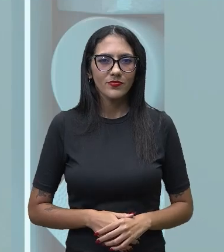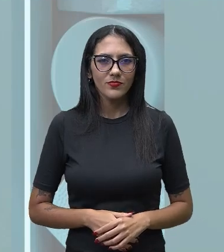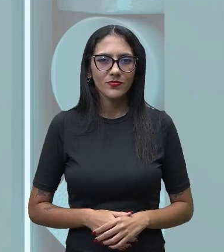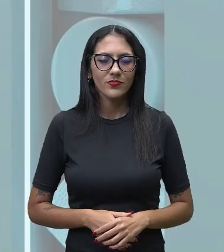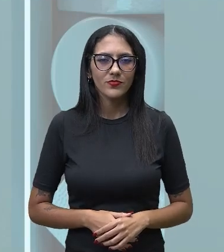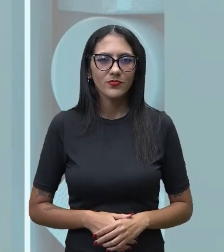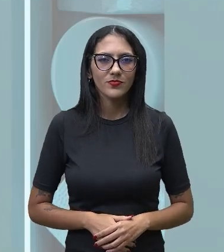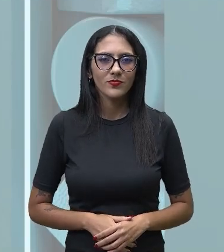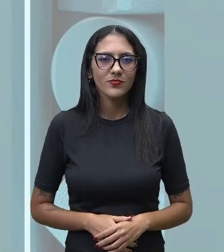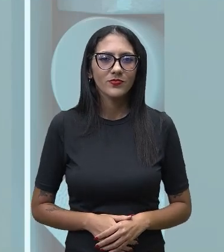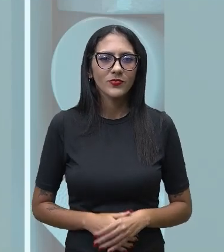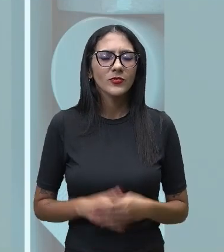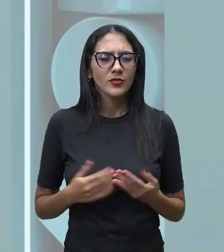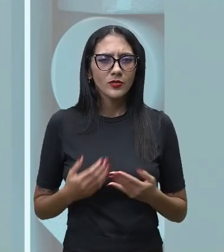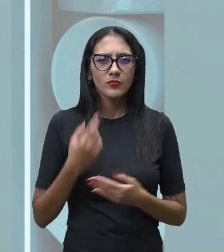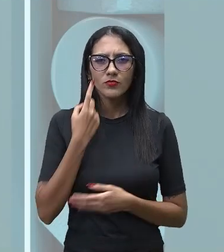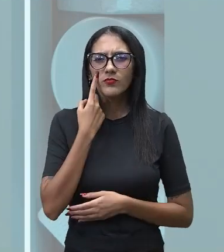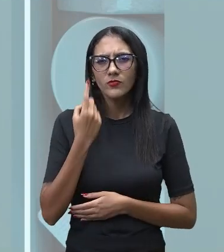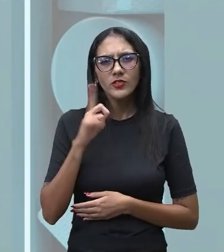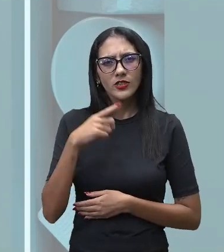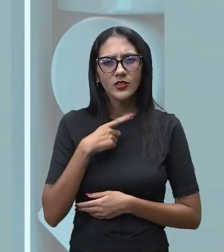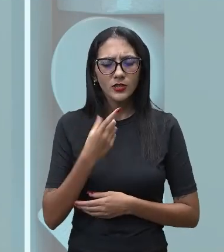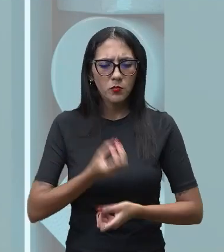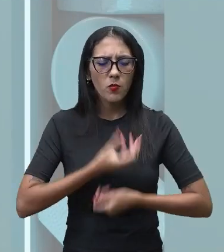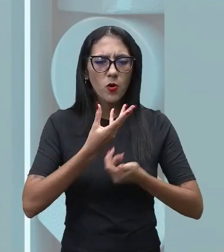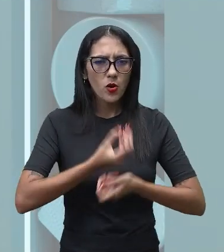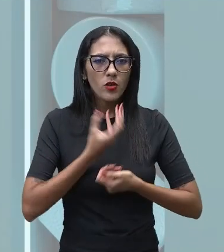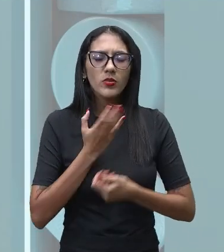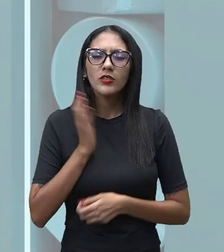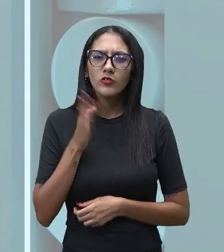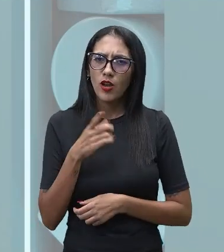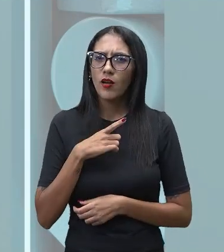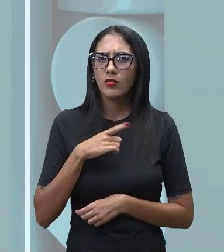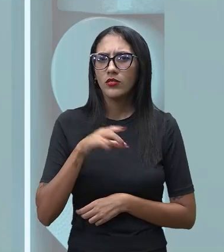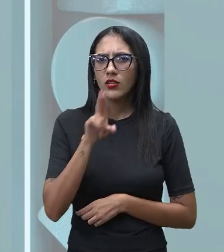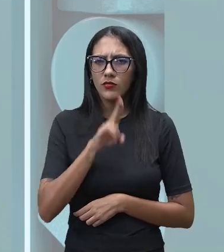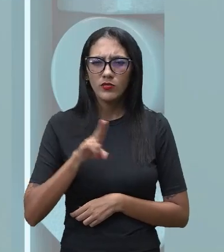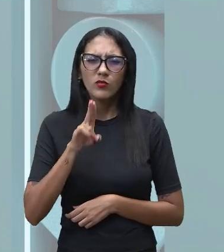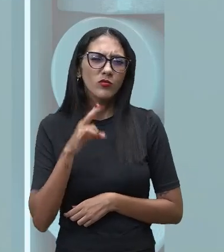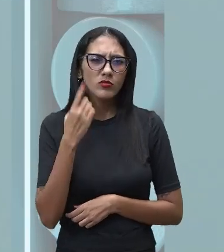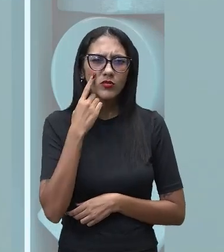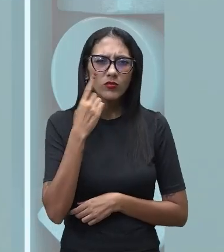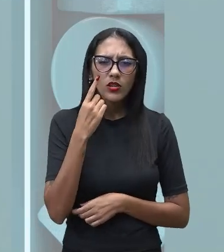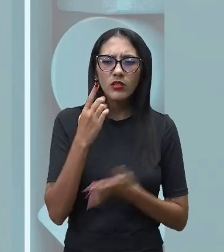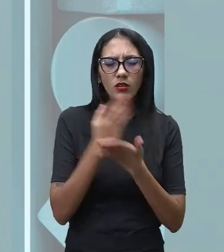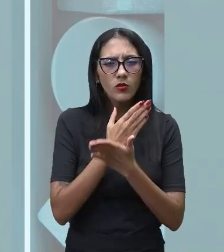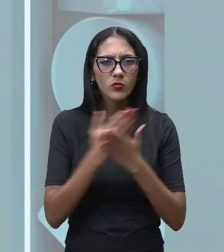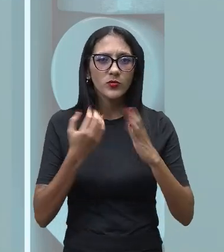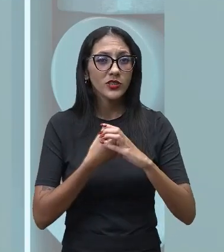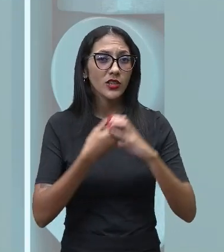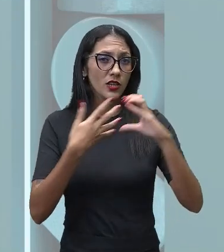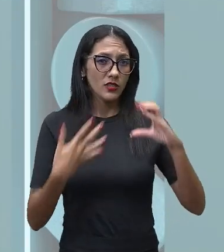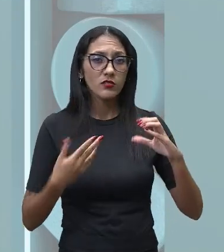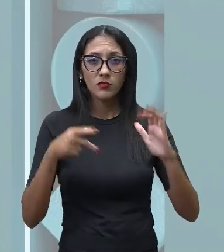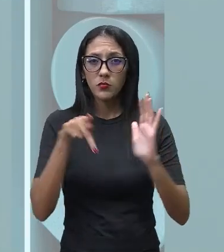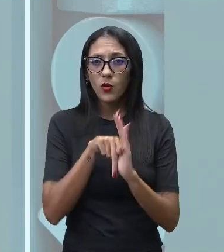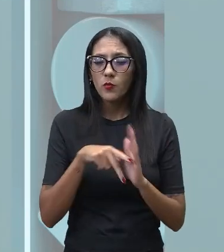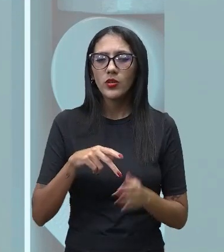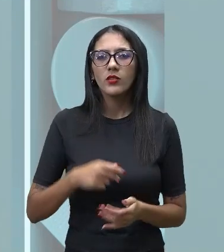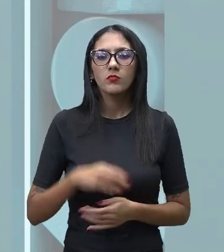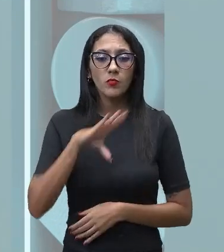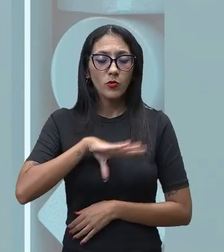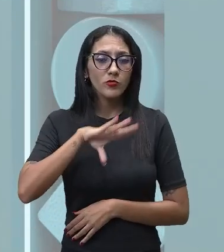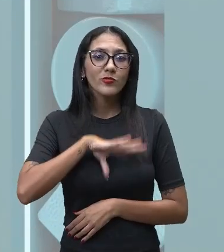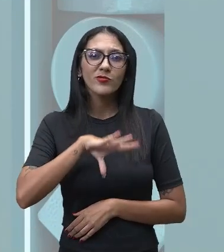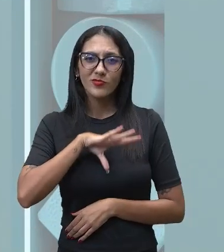Então, nós já usamos esse poema ao longo do nosso módulo para explorar vários aspectos da língua portuguesa. Então, vejam